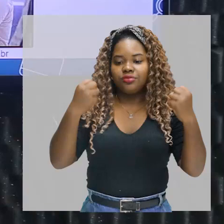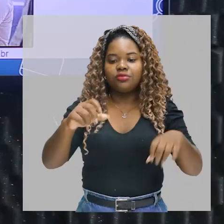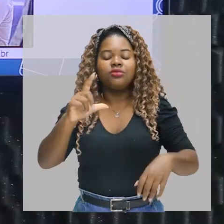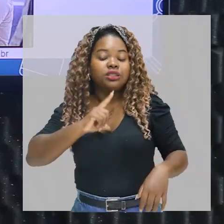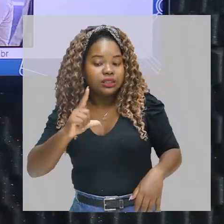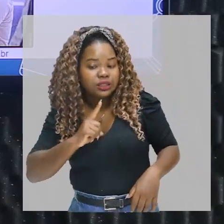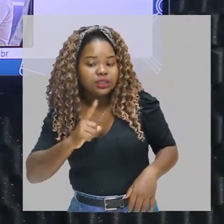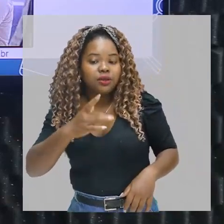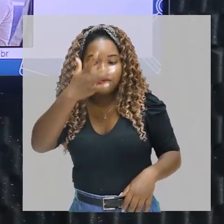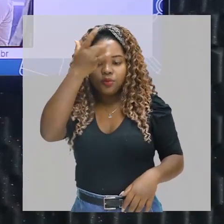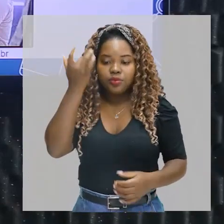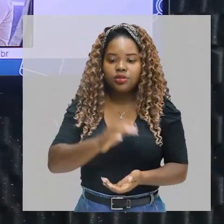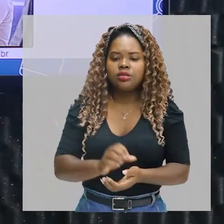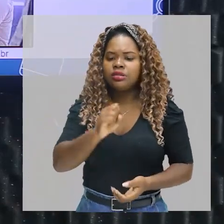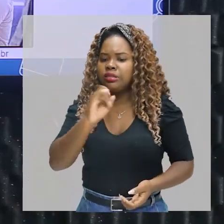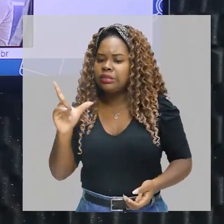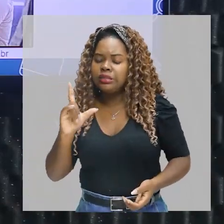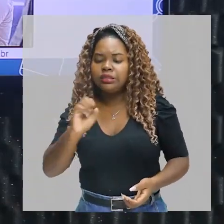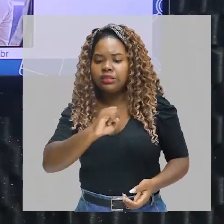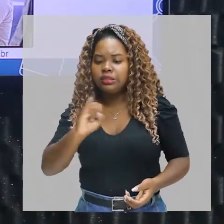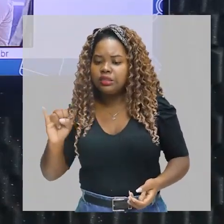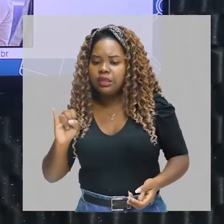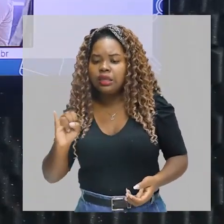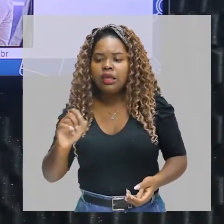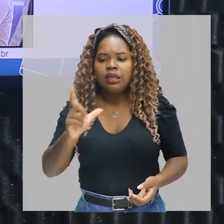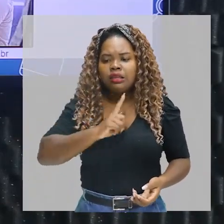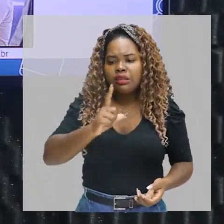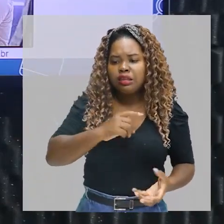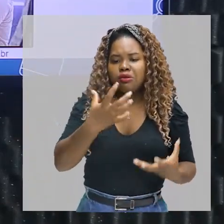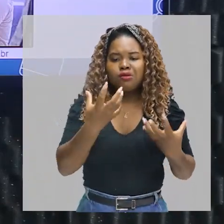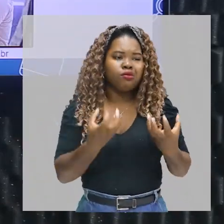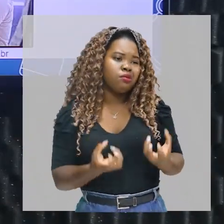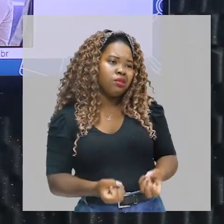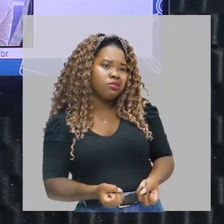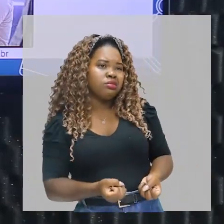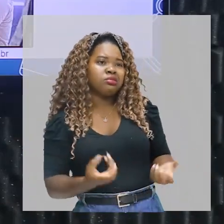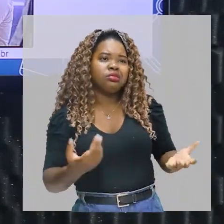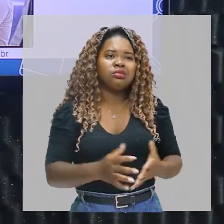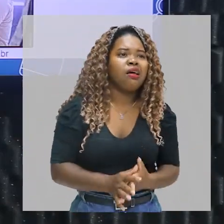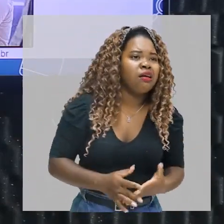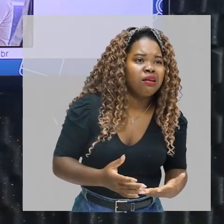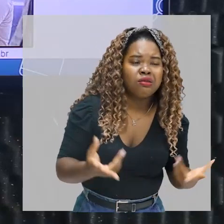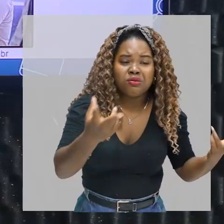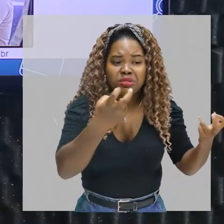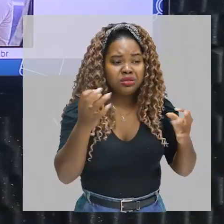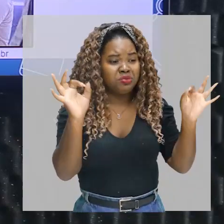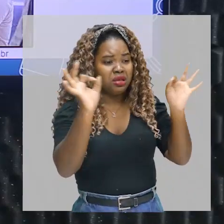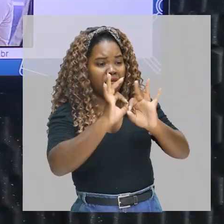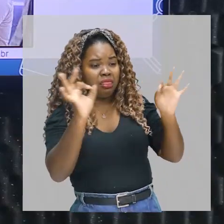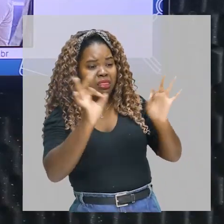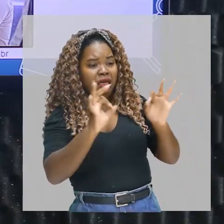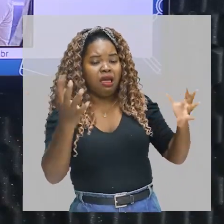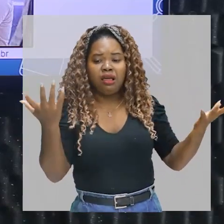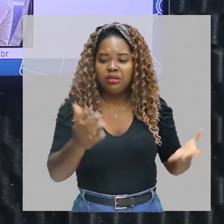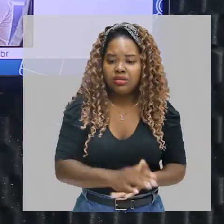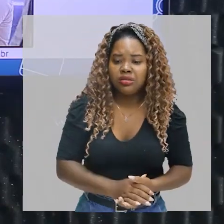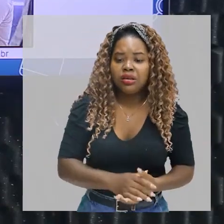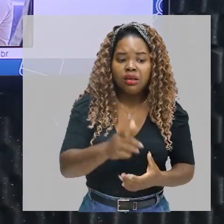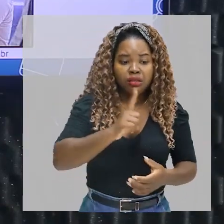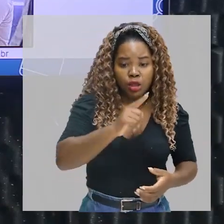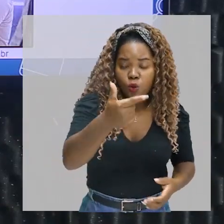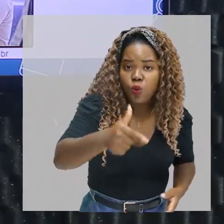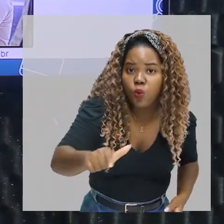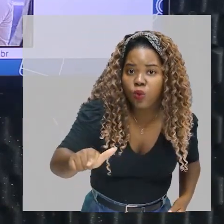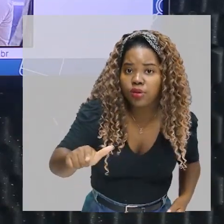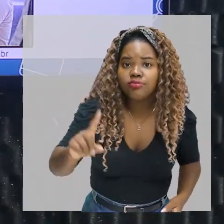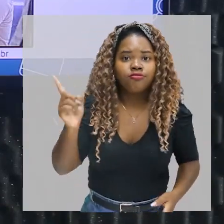indivíduo. Se houver monotonia, se você não se identificar com alguma prática corporal, vai ter continuidade? Não, porque você